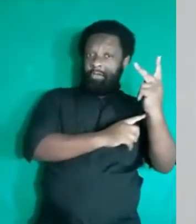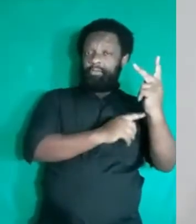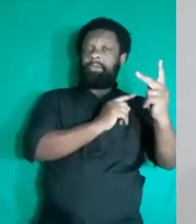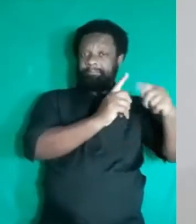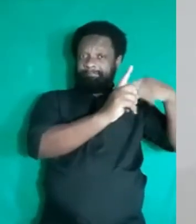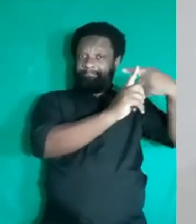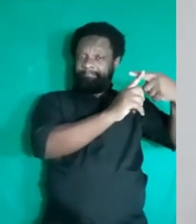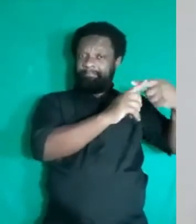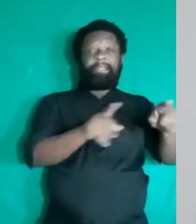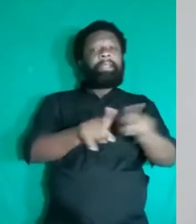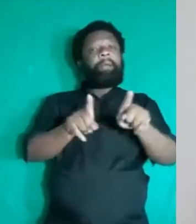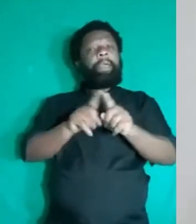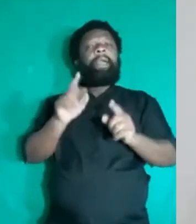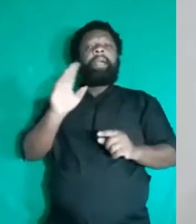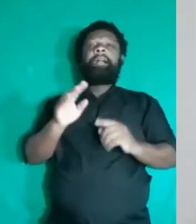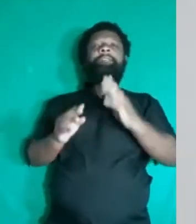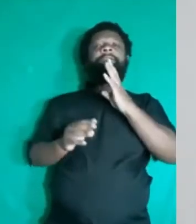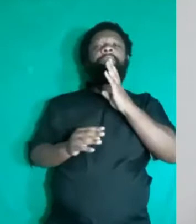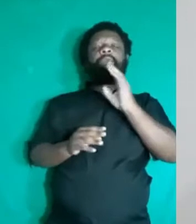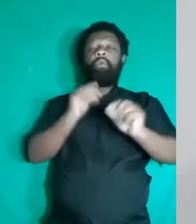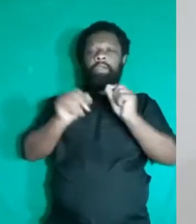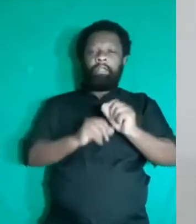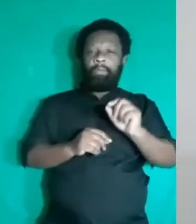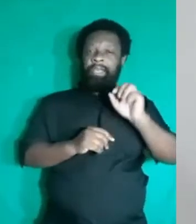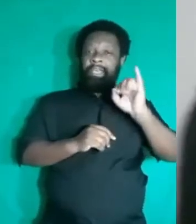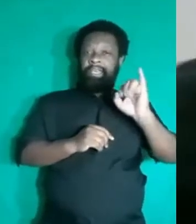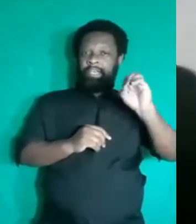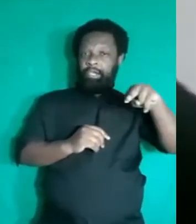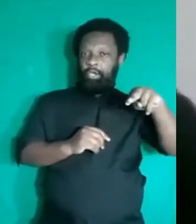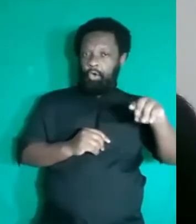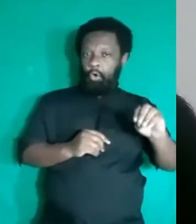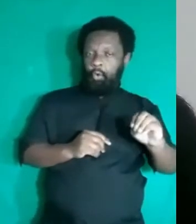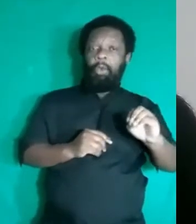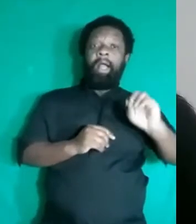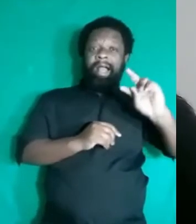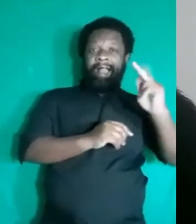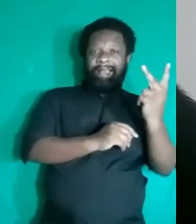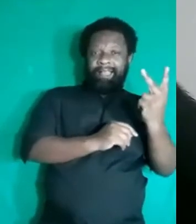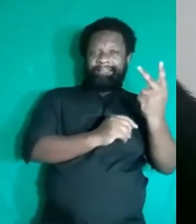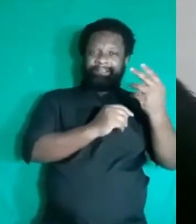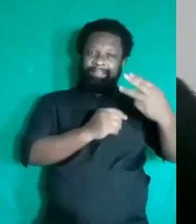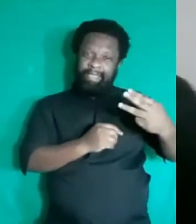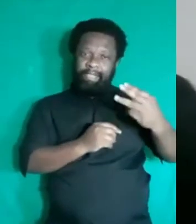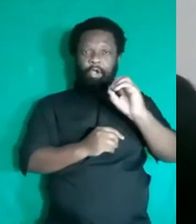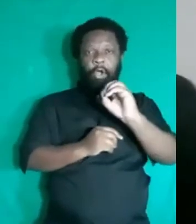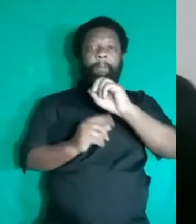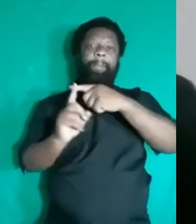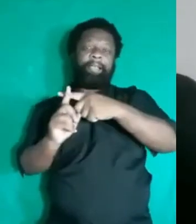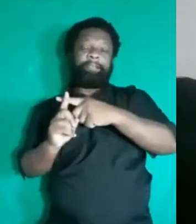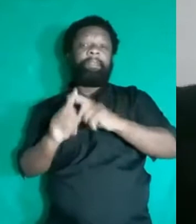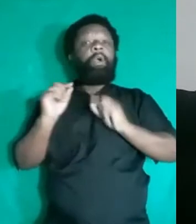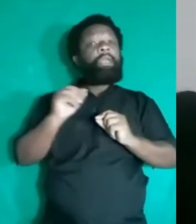como único cátion o hidrogênio, H+, que também é conhecido como íon